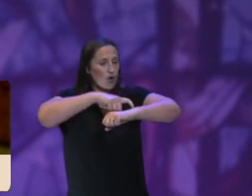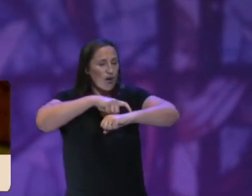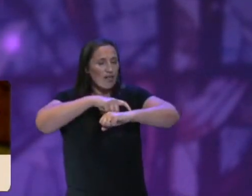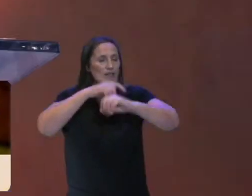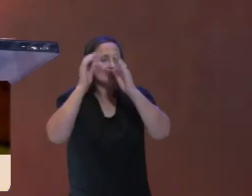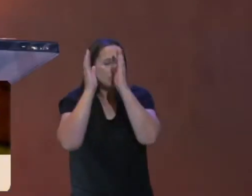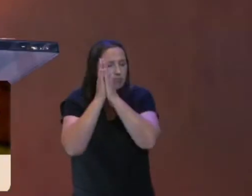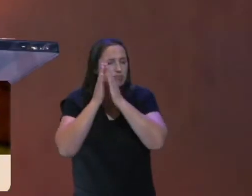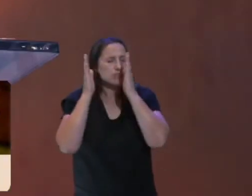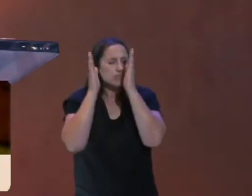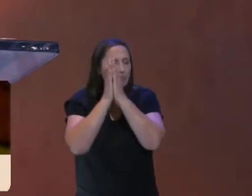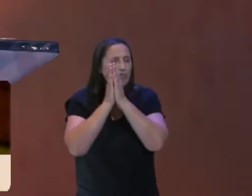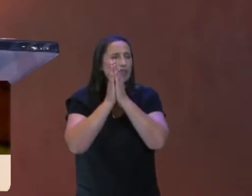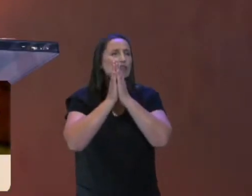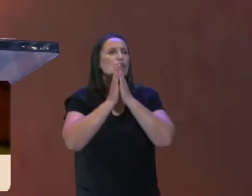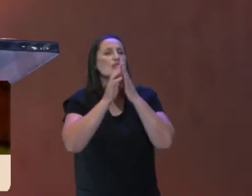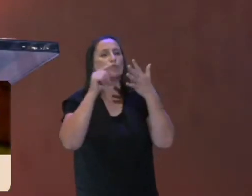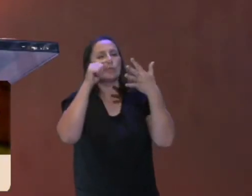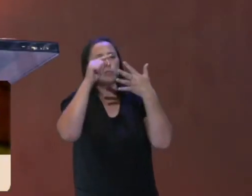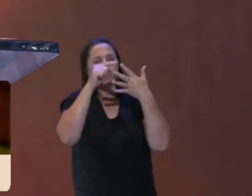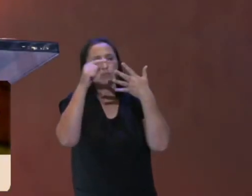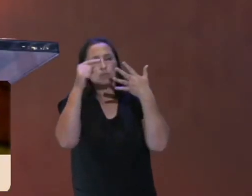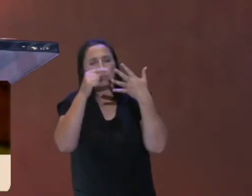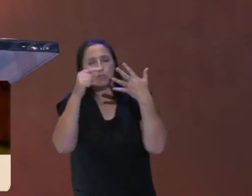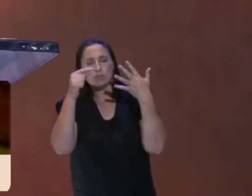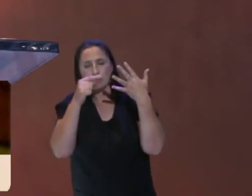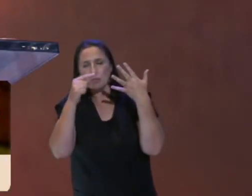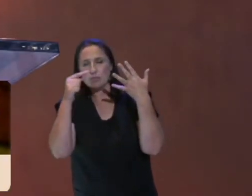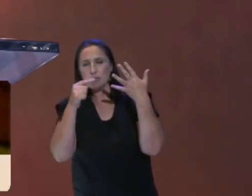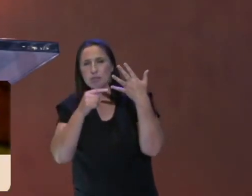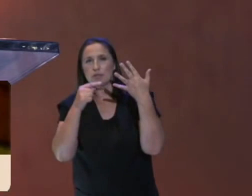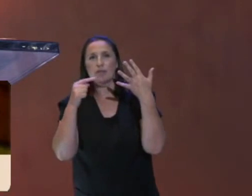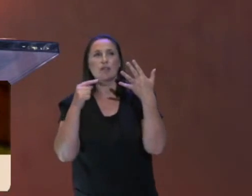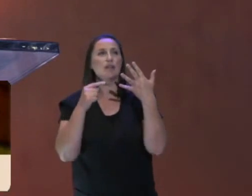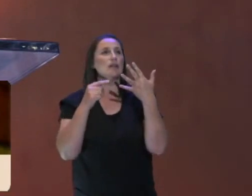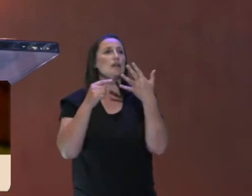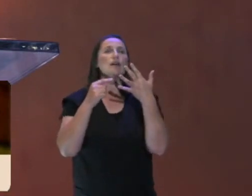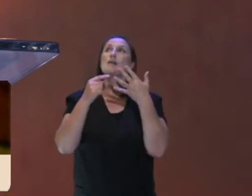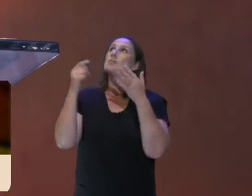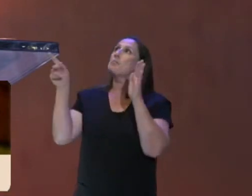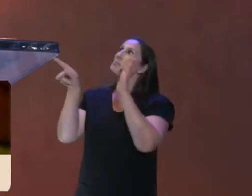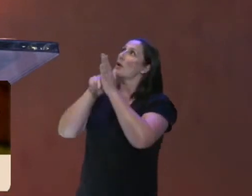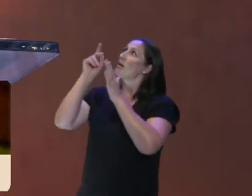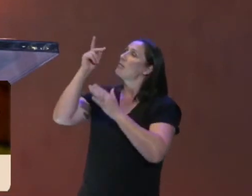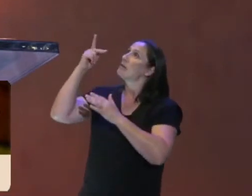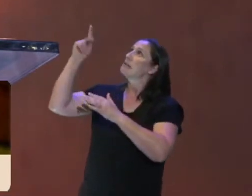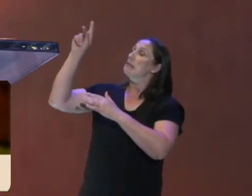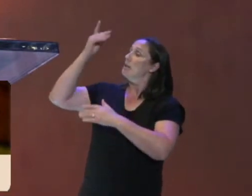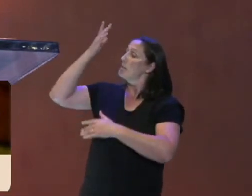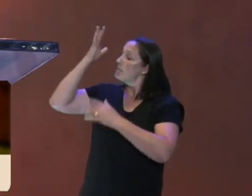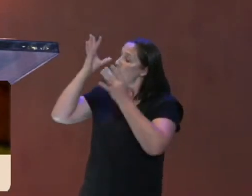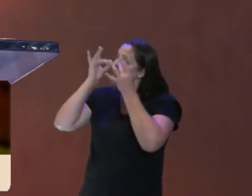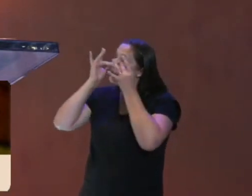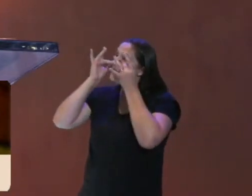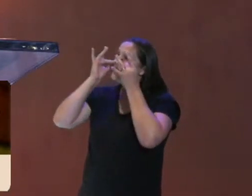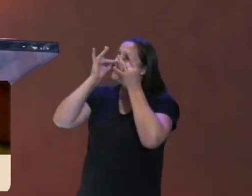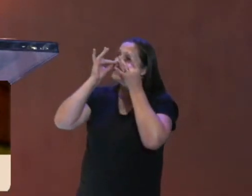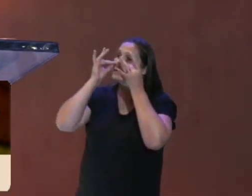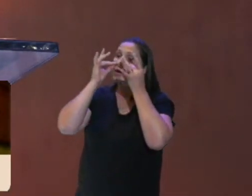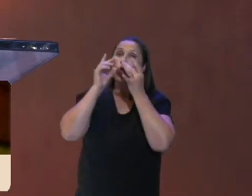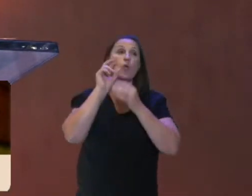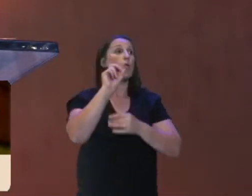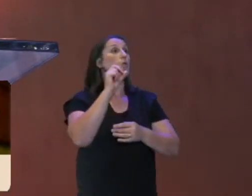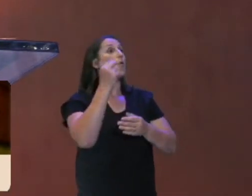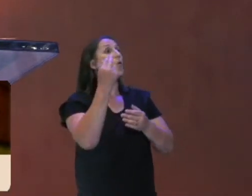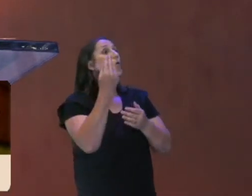os pontos de questão da sua alma na presença de Deus, quando você estiver anotando ali